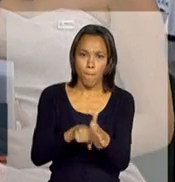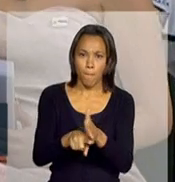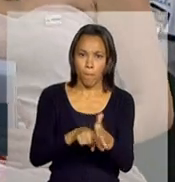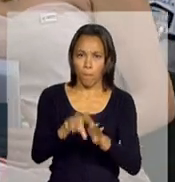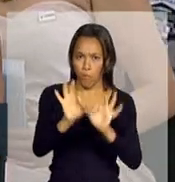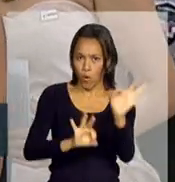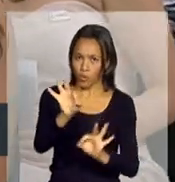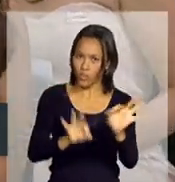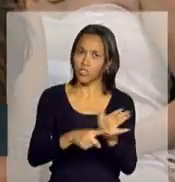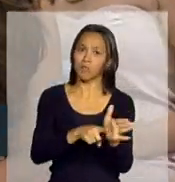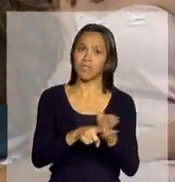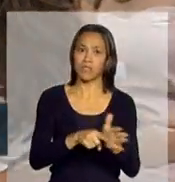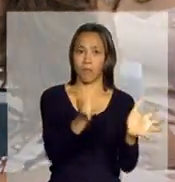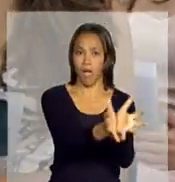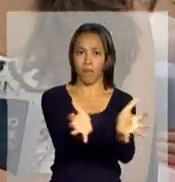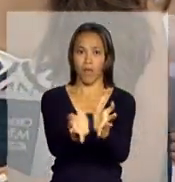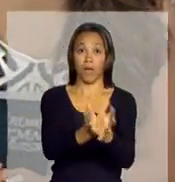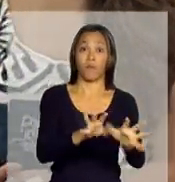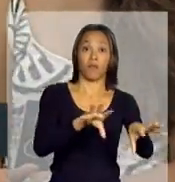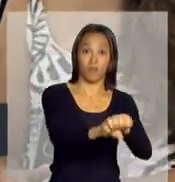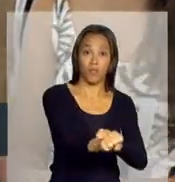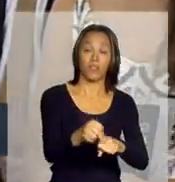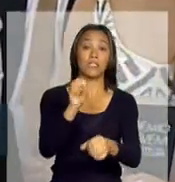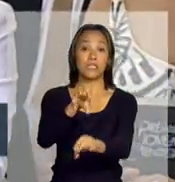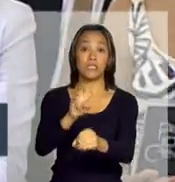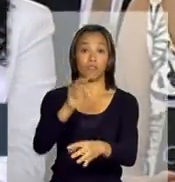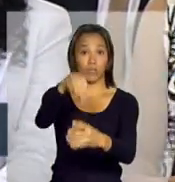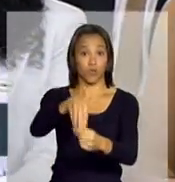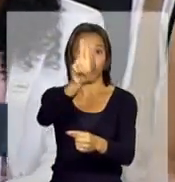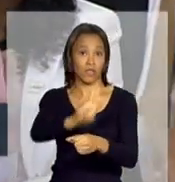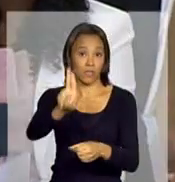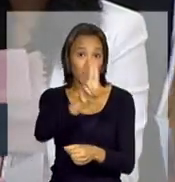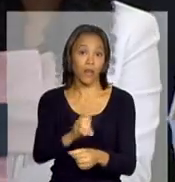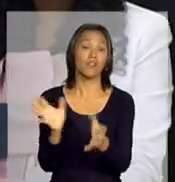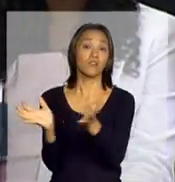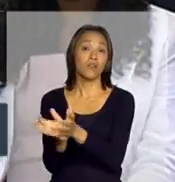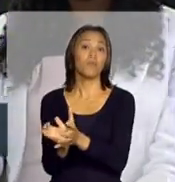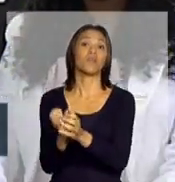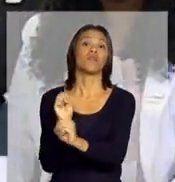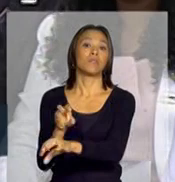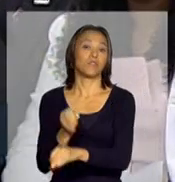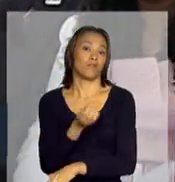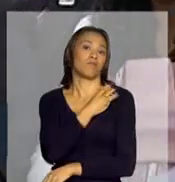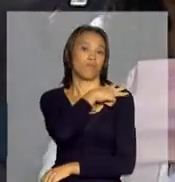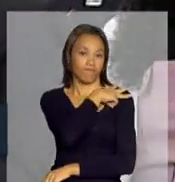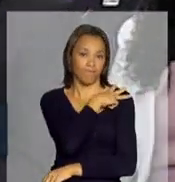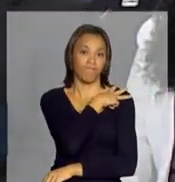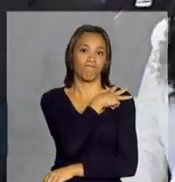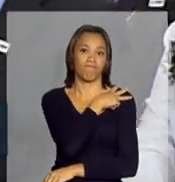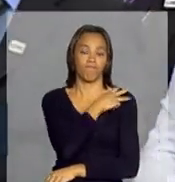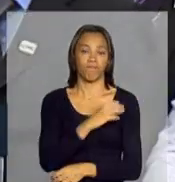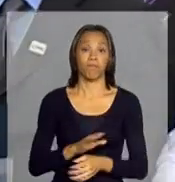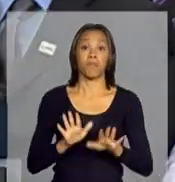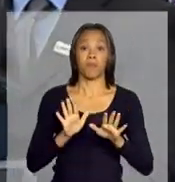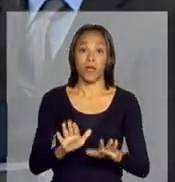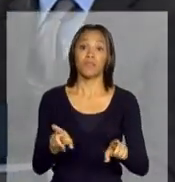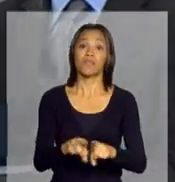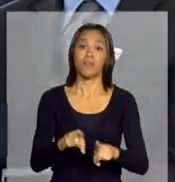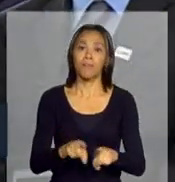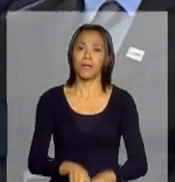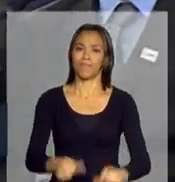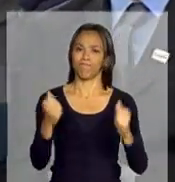científica nas categorias graduado ensino superior Ensino Médio Mas paraben ismo